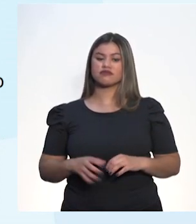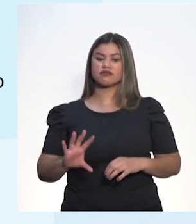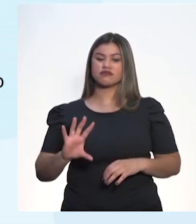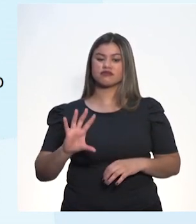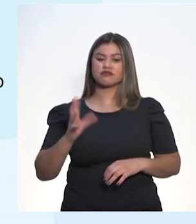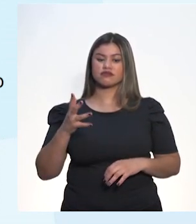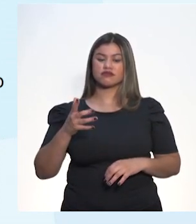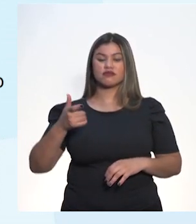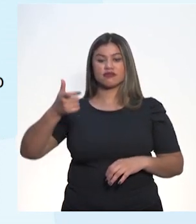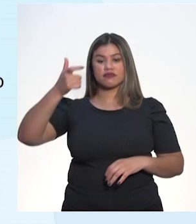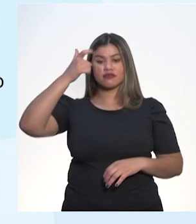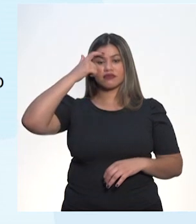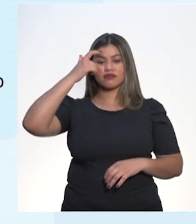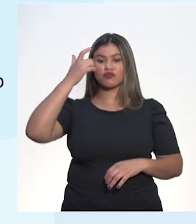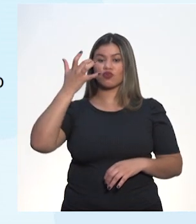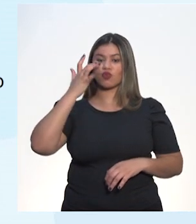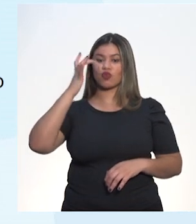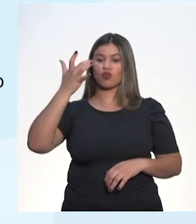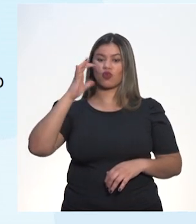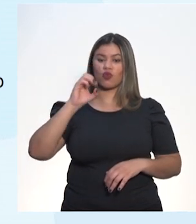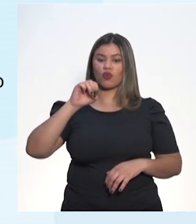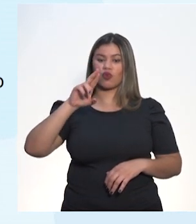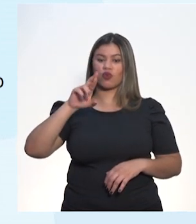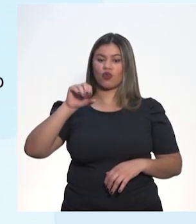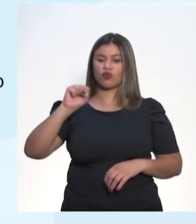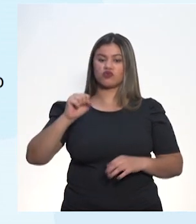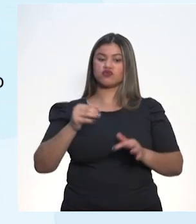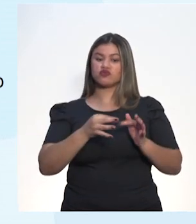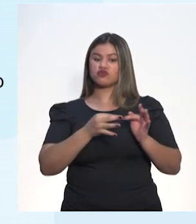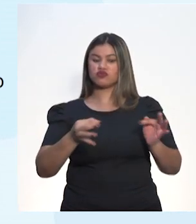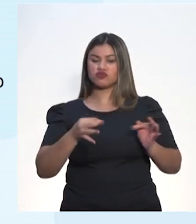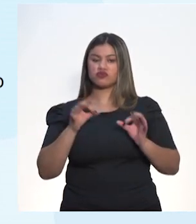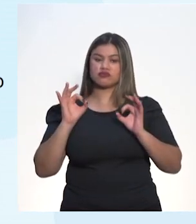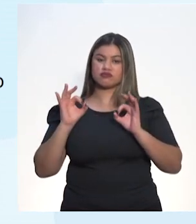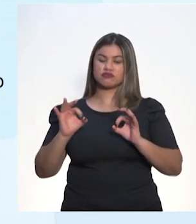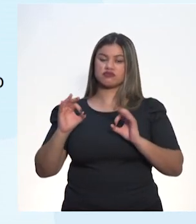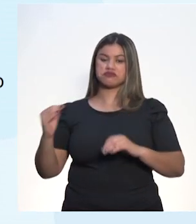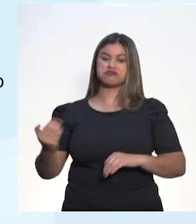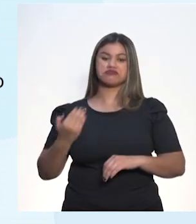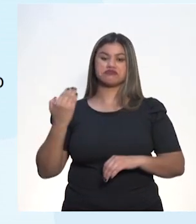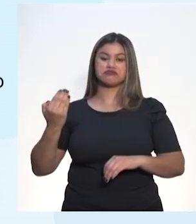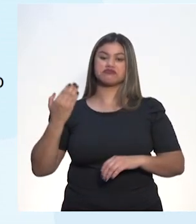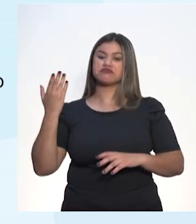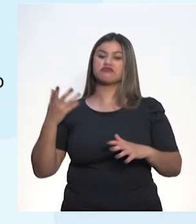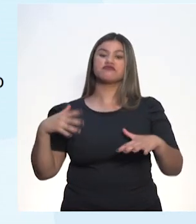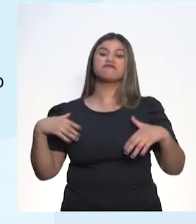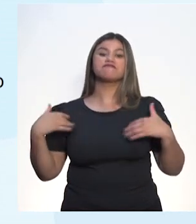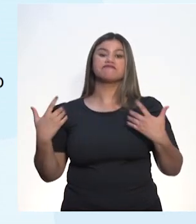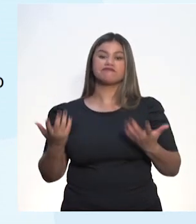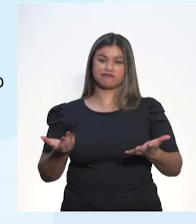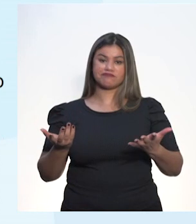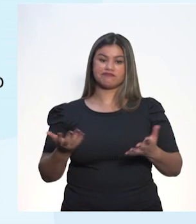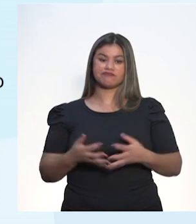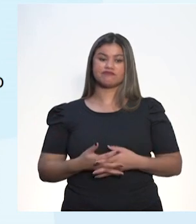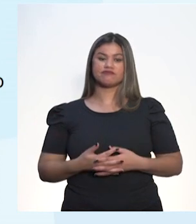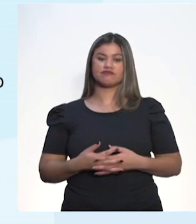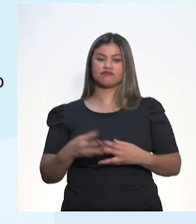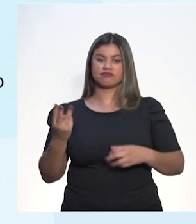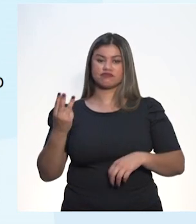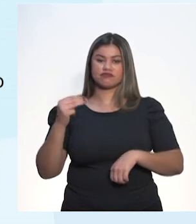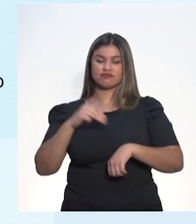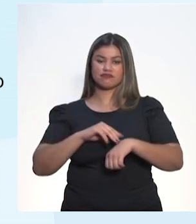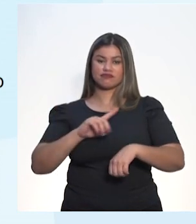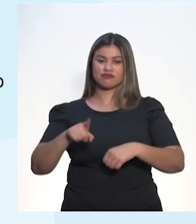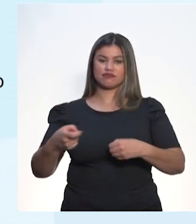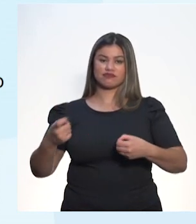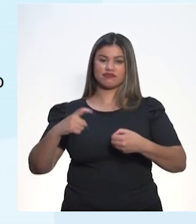de ouros. É do tipo simples, certo ou impossível? 3 minutos e